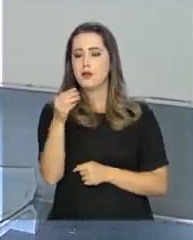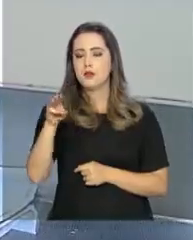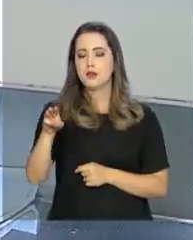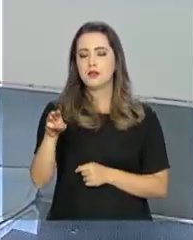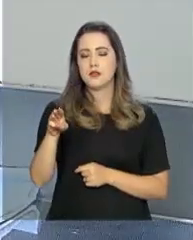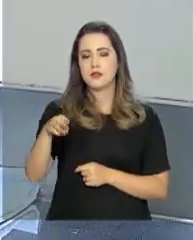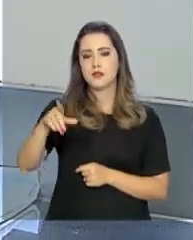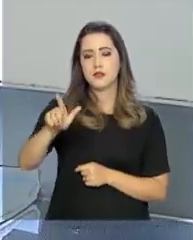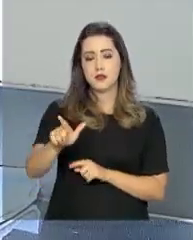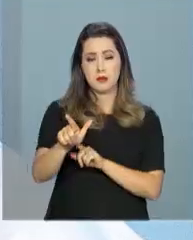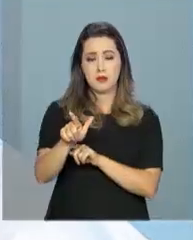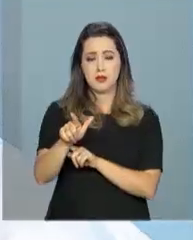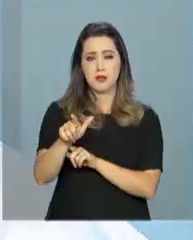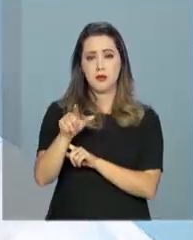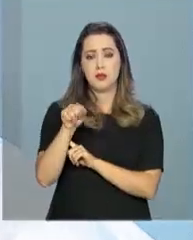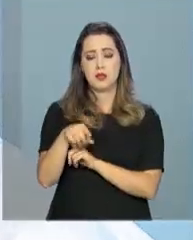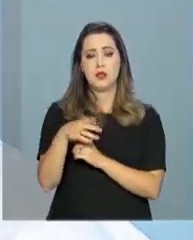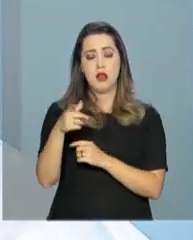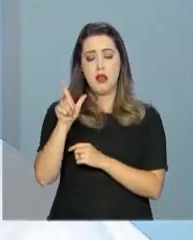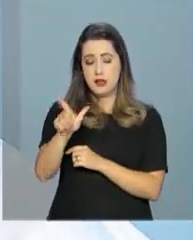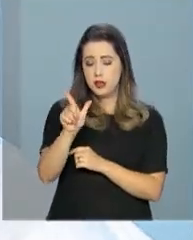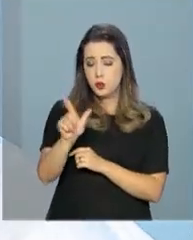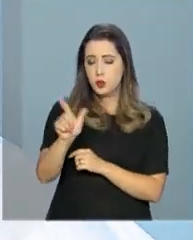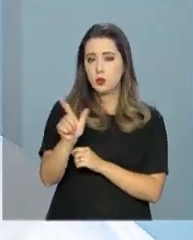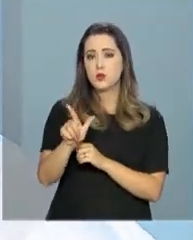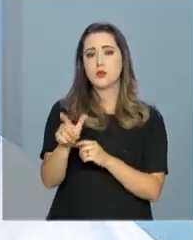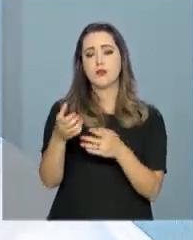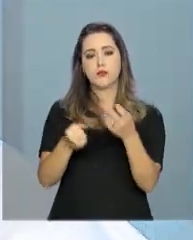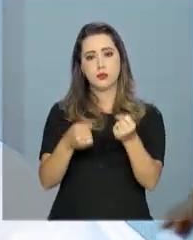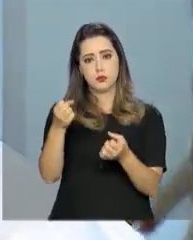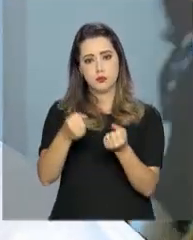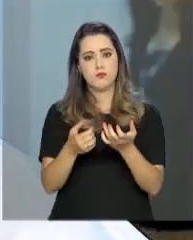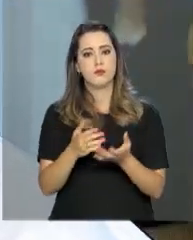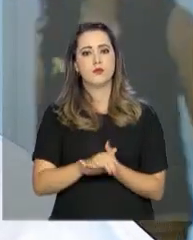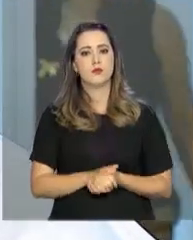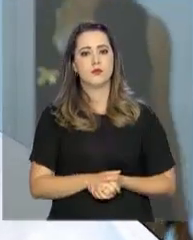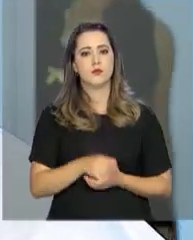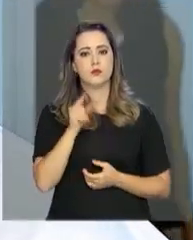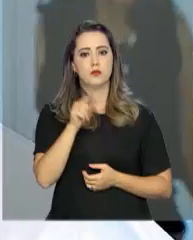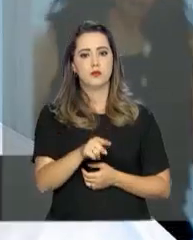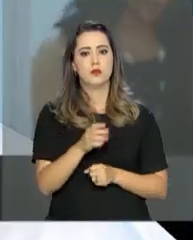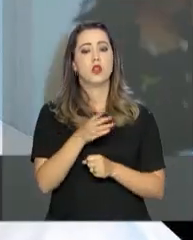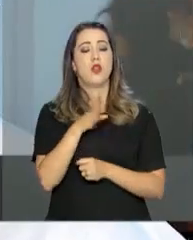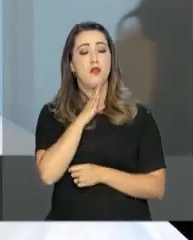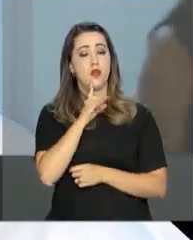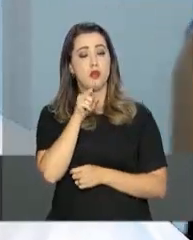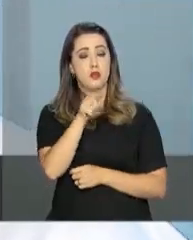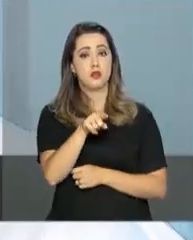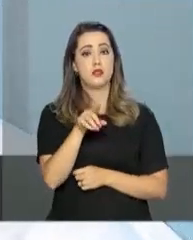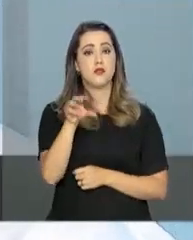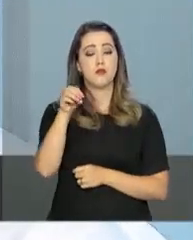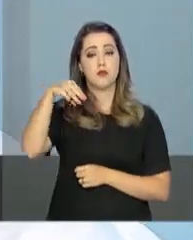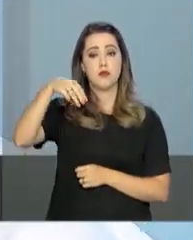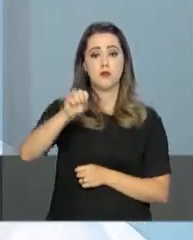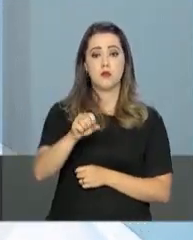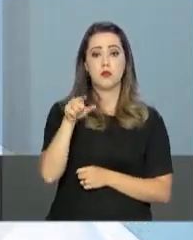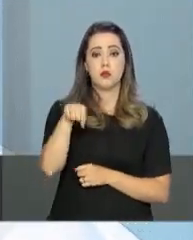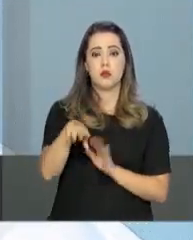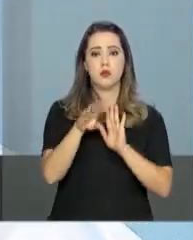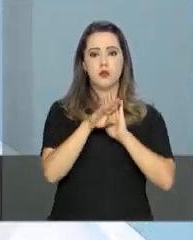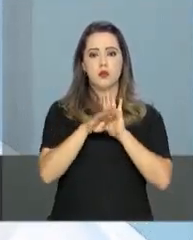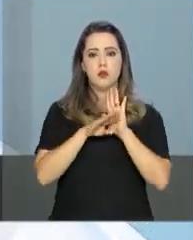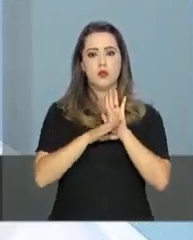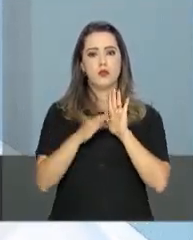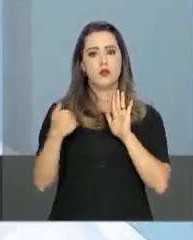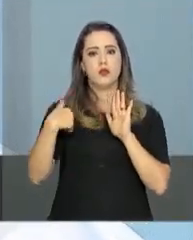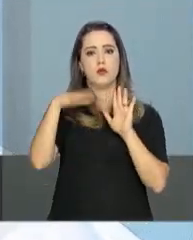de leite materno por mês. Em 2001, a Rede Brasileira de Banco de Leite Humano foi reconhecida pela Organização Mundial de Saúde como o projeto que